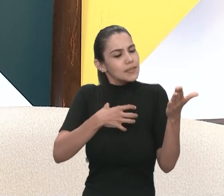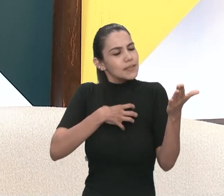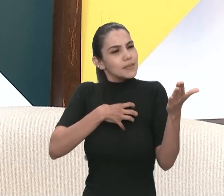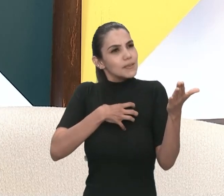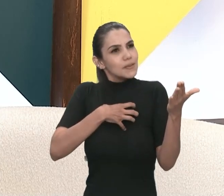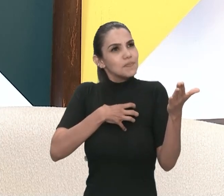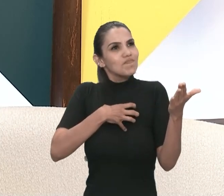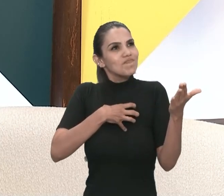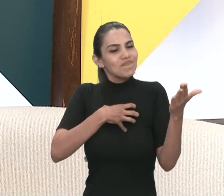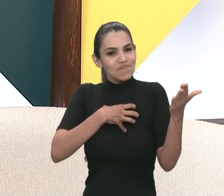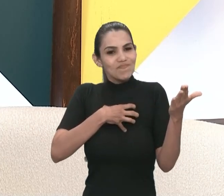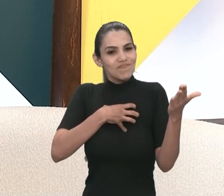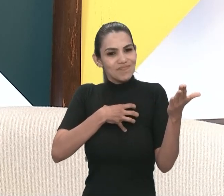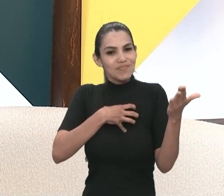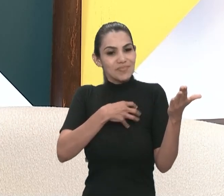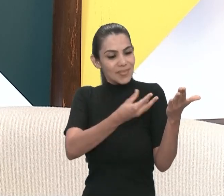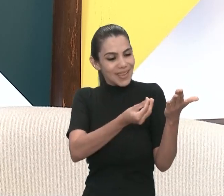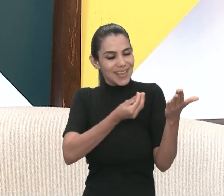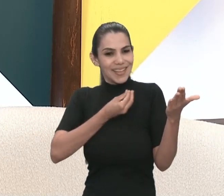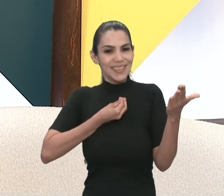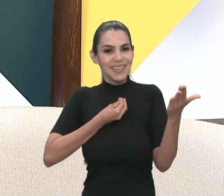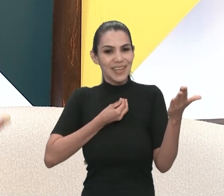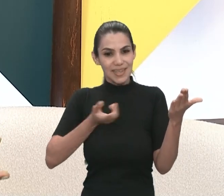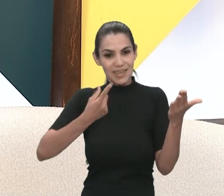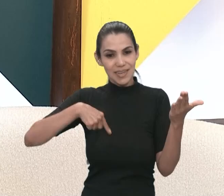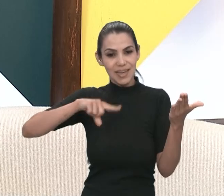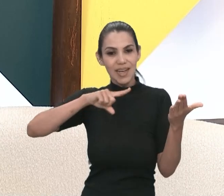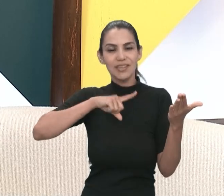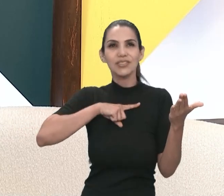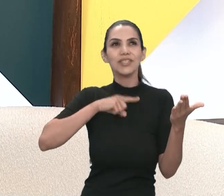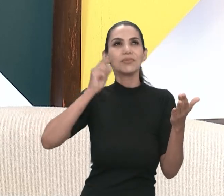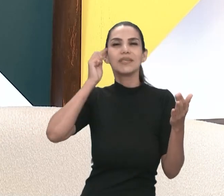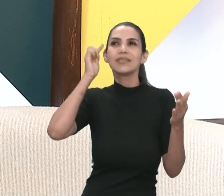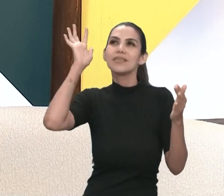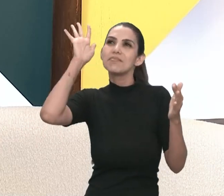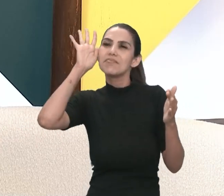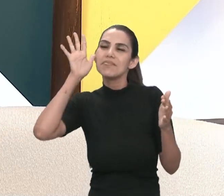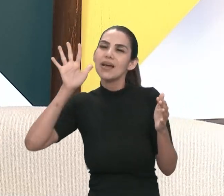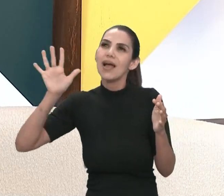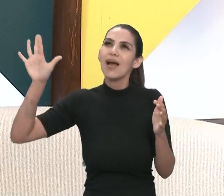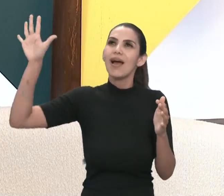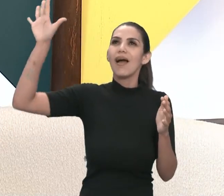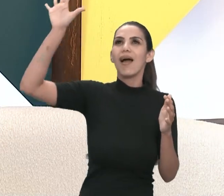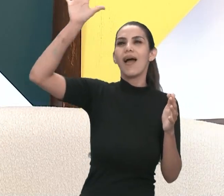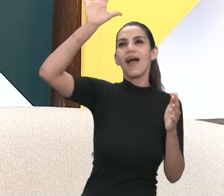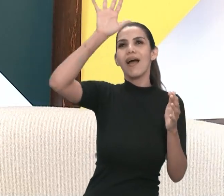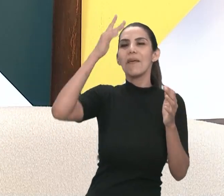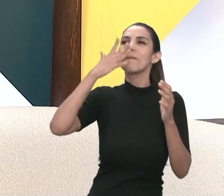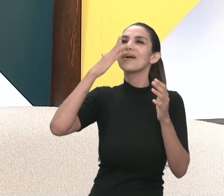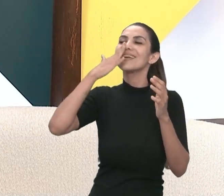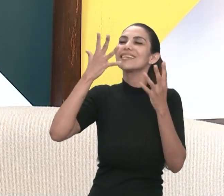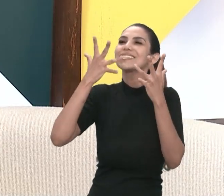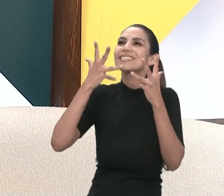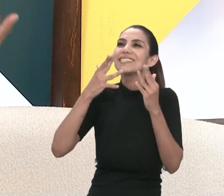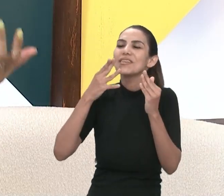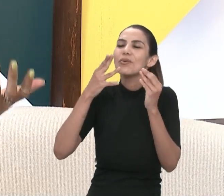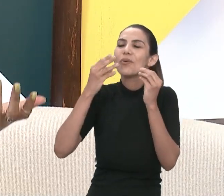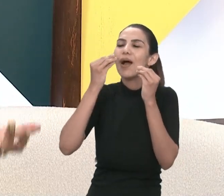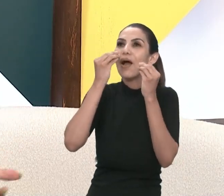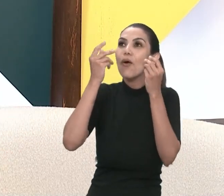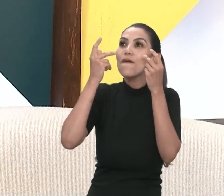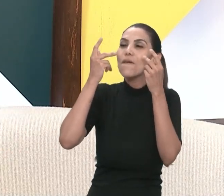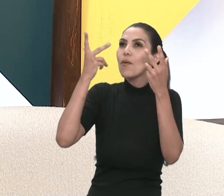né? E que nos permitem habitar outros contextos, nos permitem ir para outros mundos, visitar